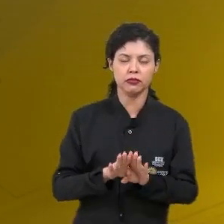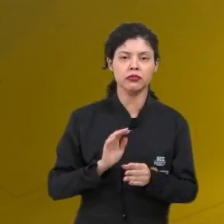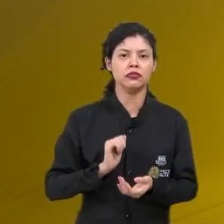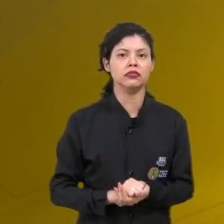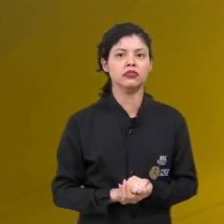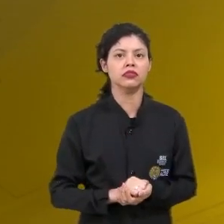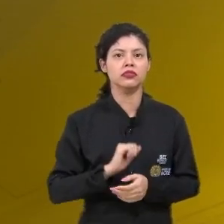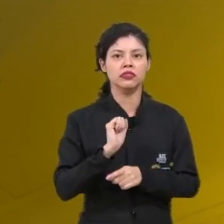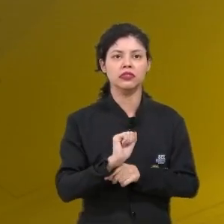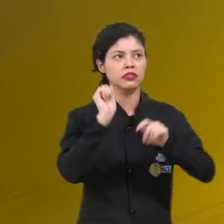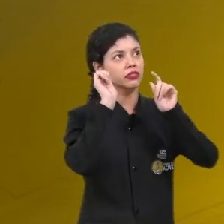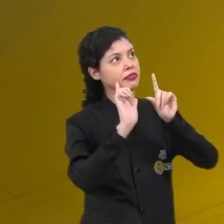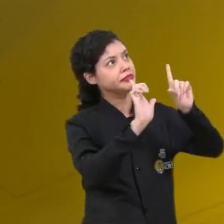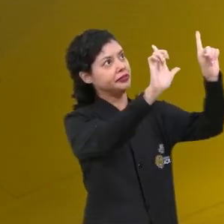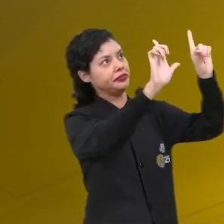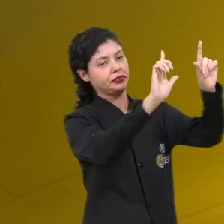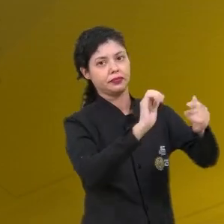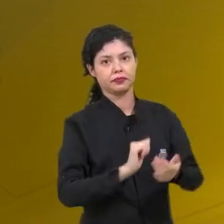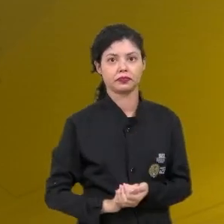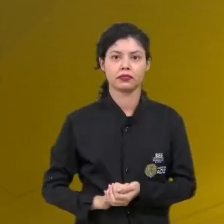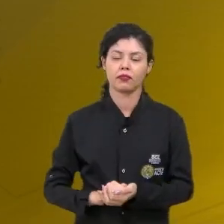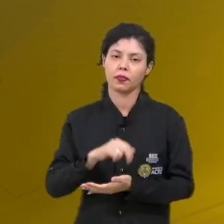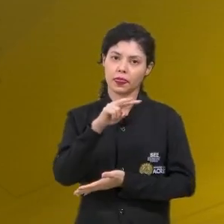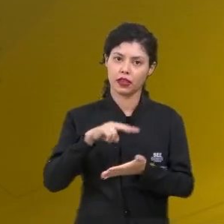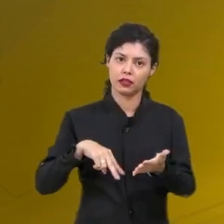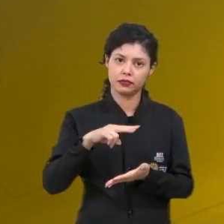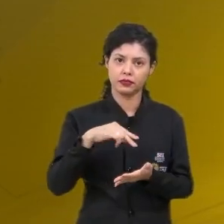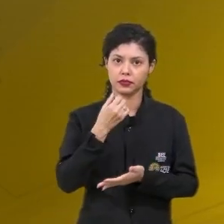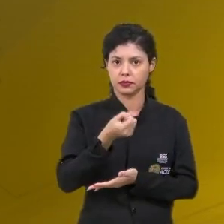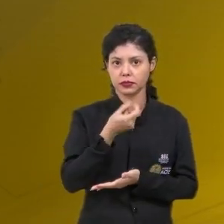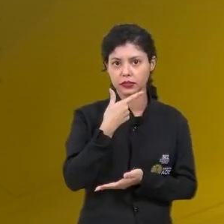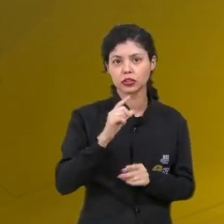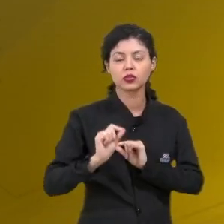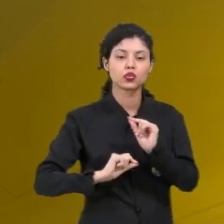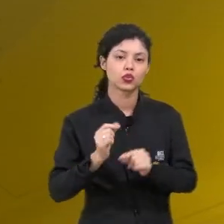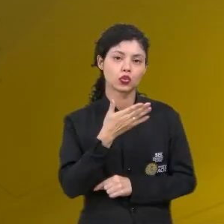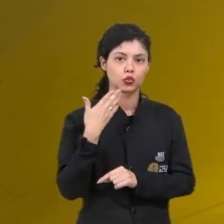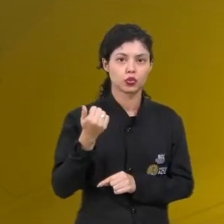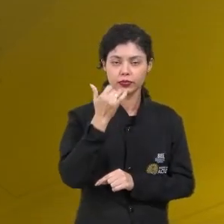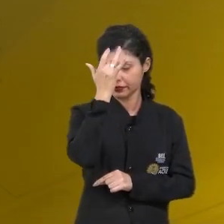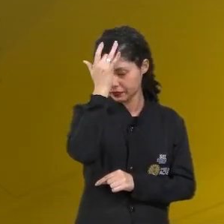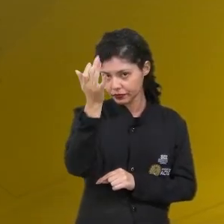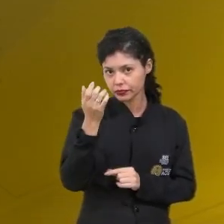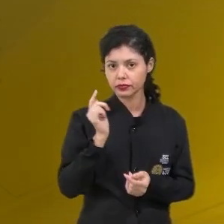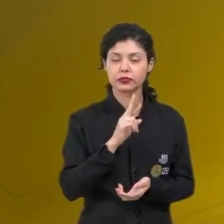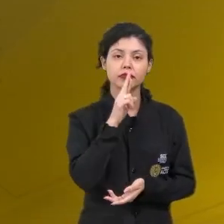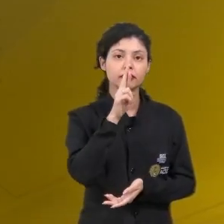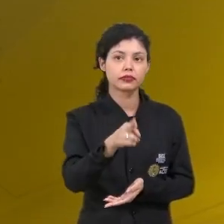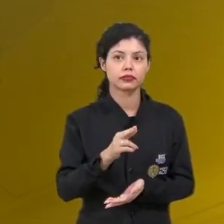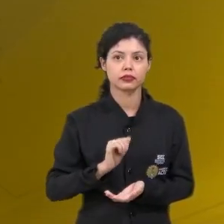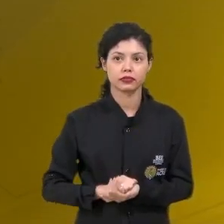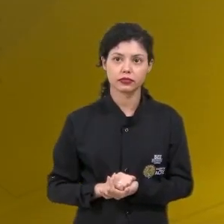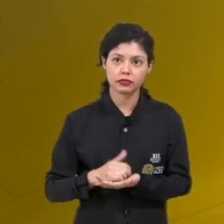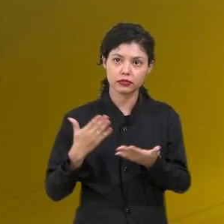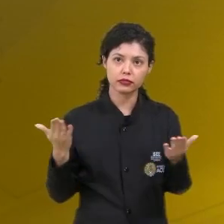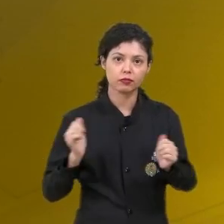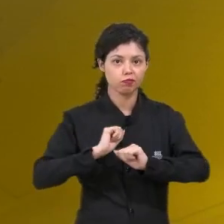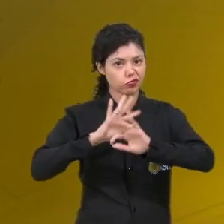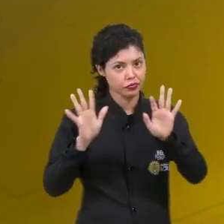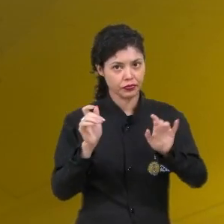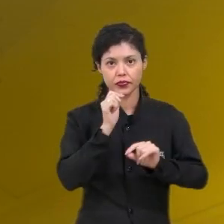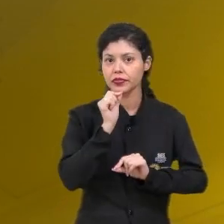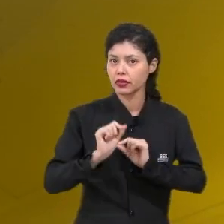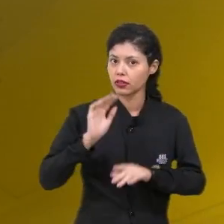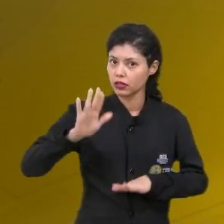um outdoor, para que serve uma bula de remédio, já facilita na hora da resolução da questão. E óbvio,